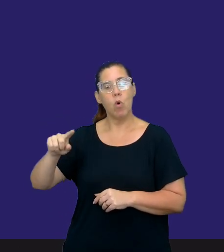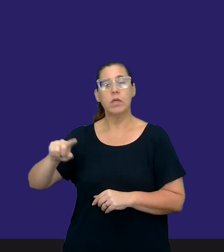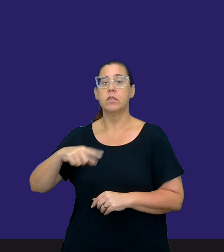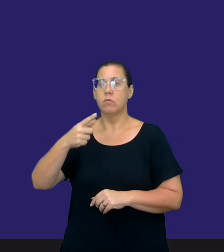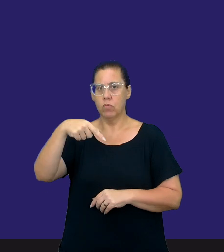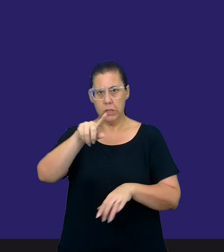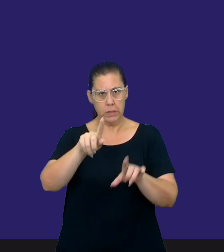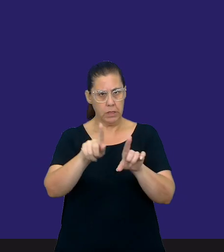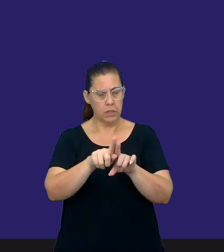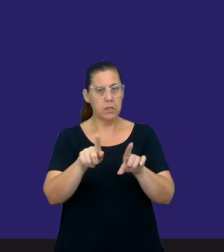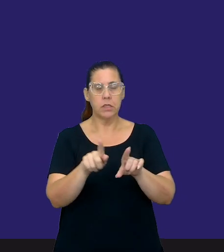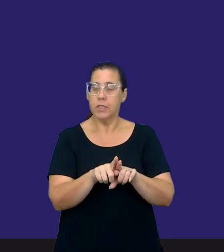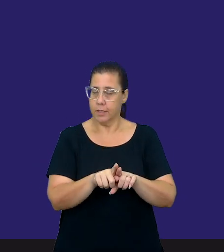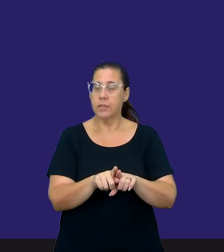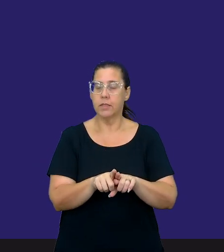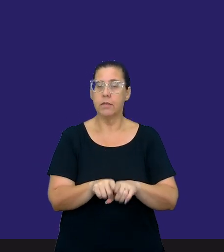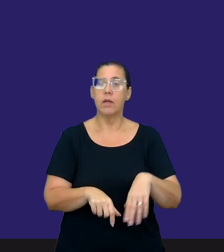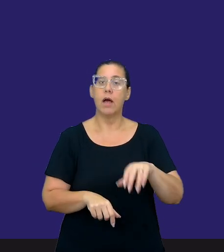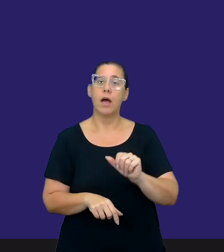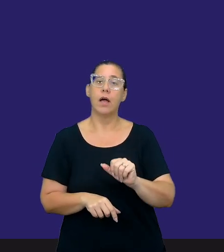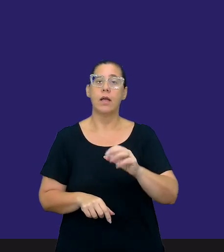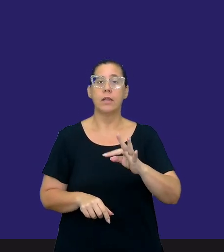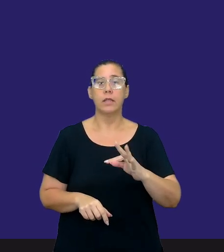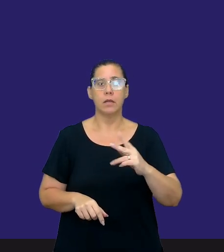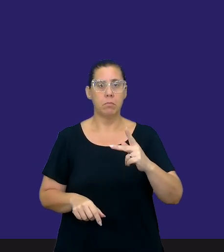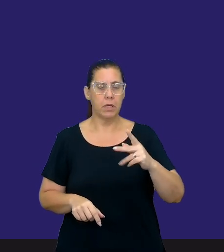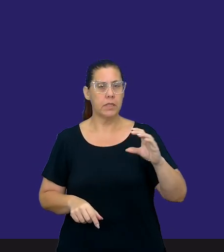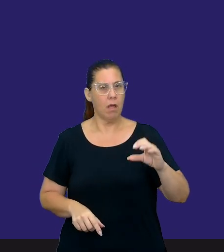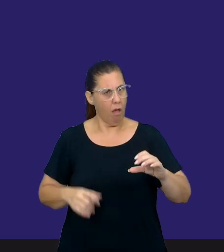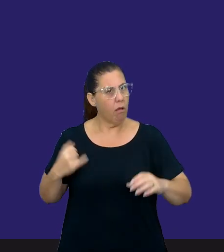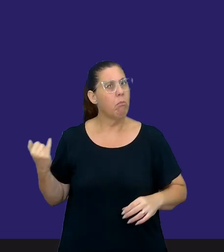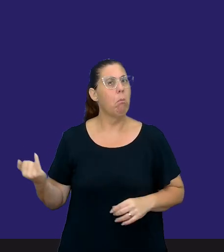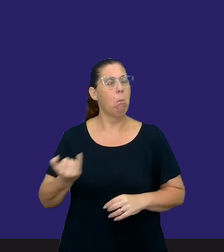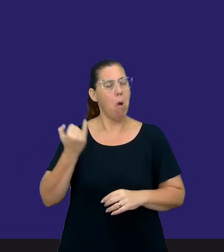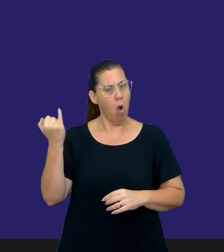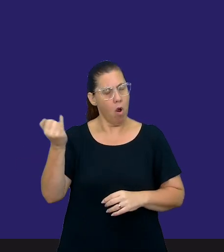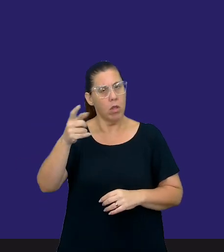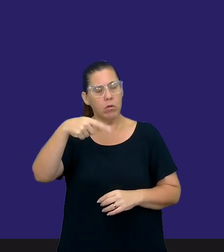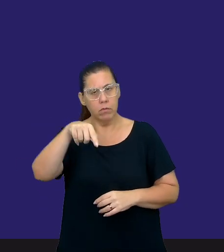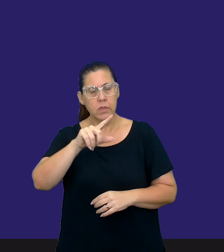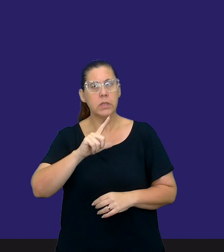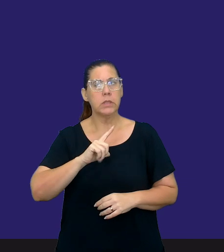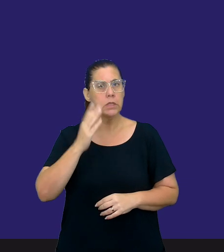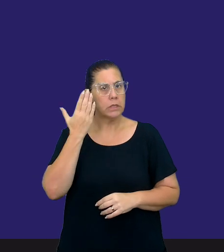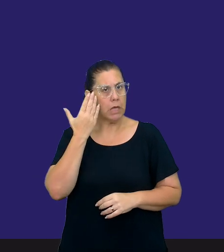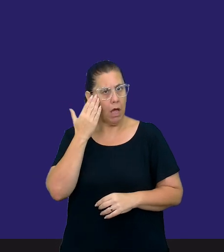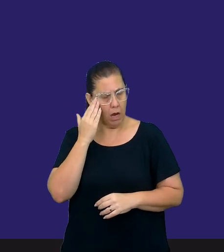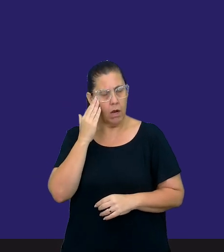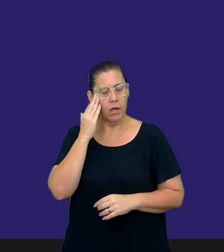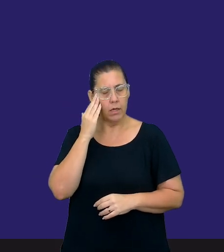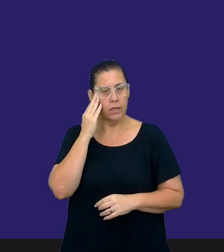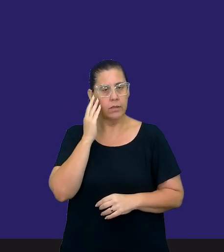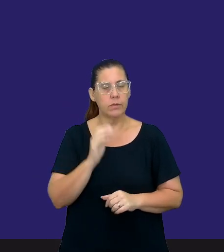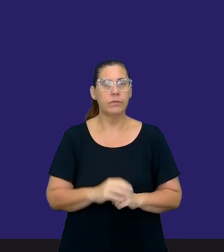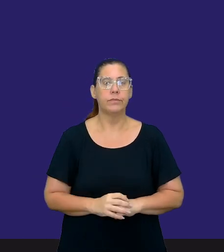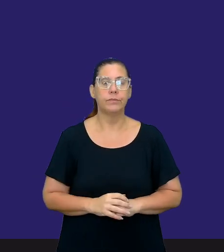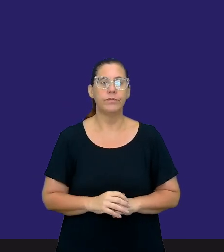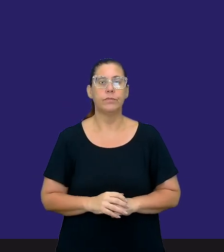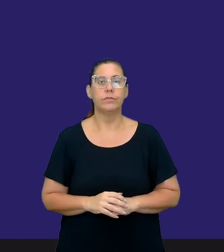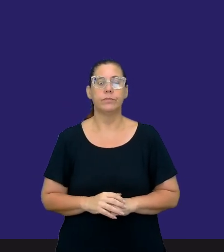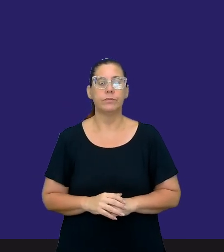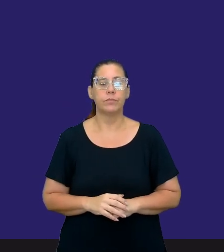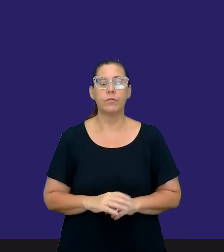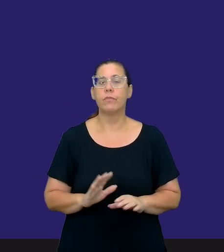também farão o desdobramento na TPC. É muito importante, pessoal, que vocês tenham em mente